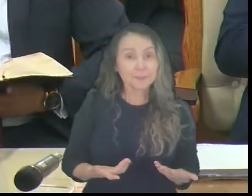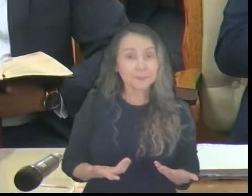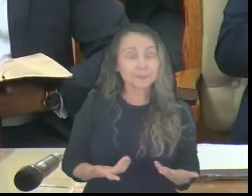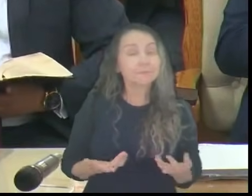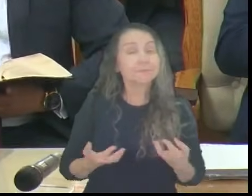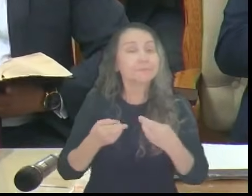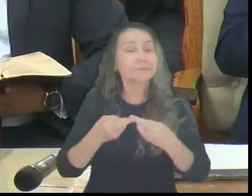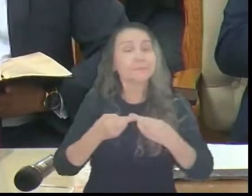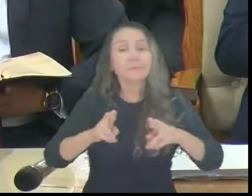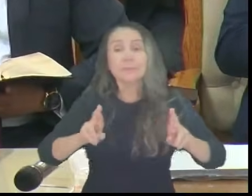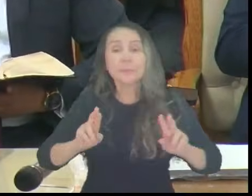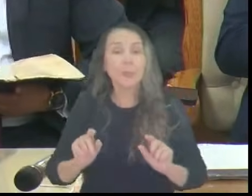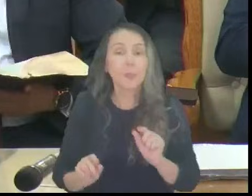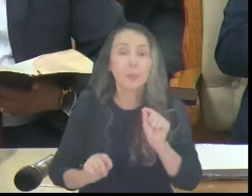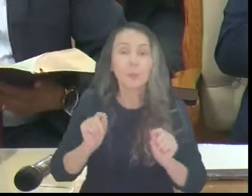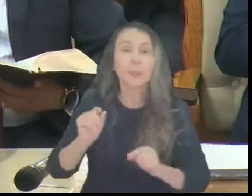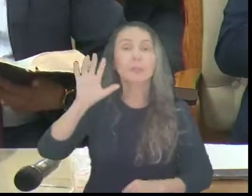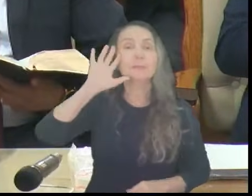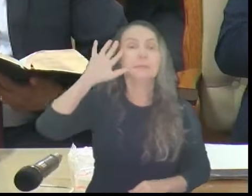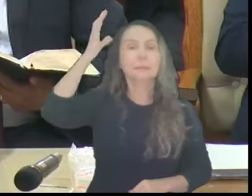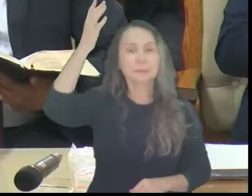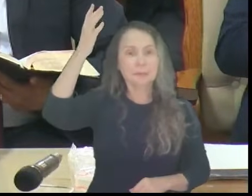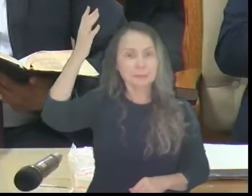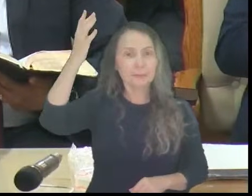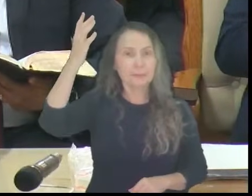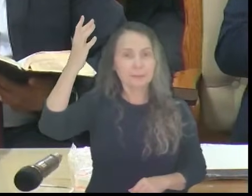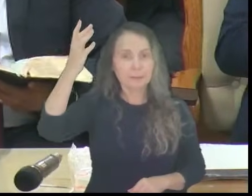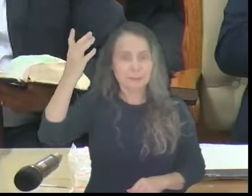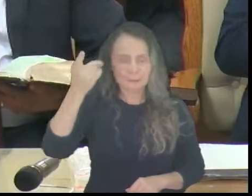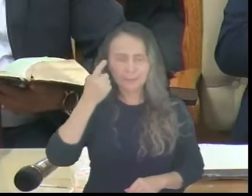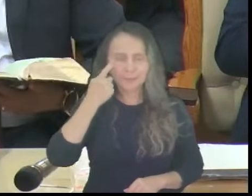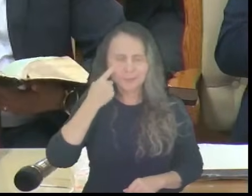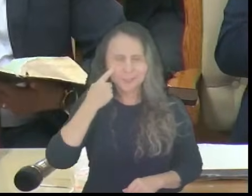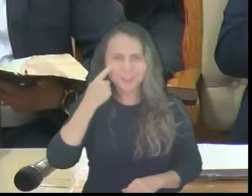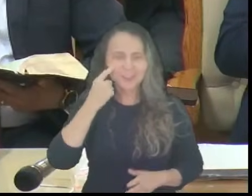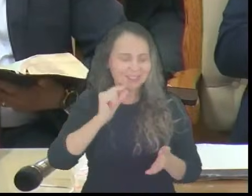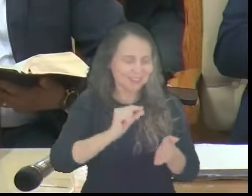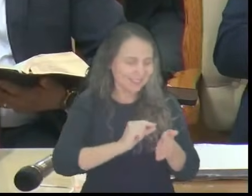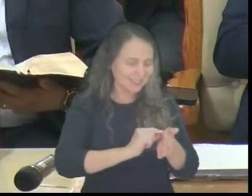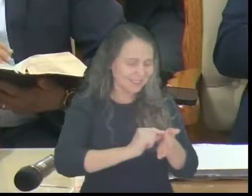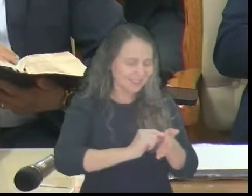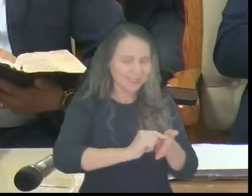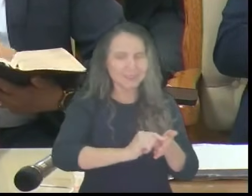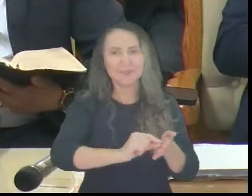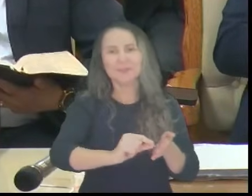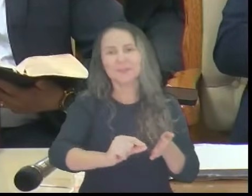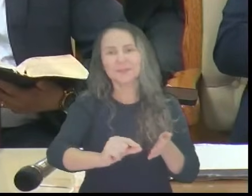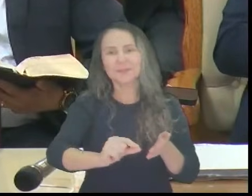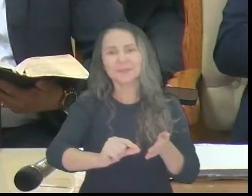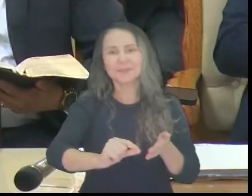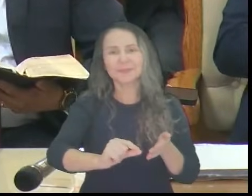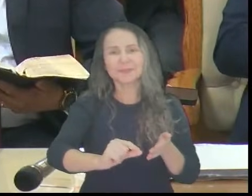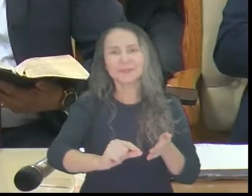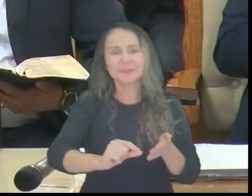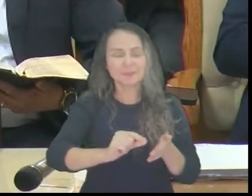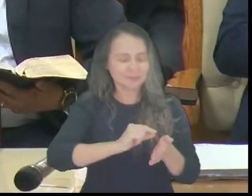tomar uma decisão. Qual foi a decisão? Vamos ver, versículo de número